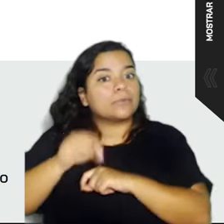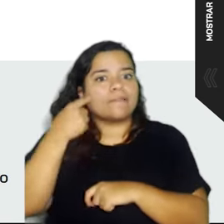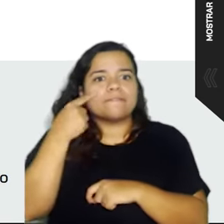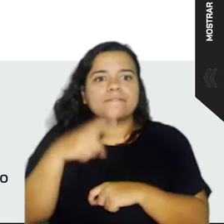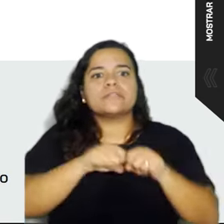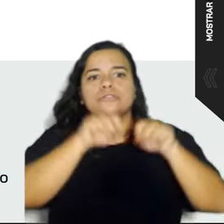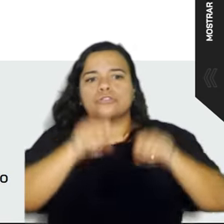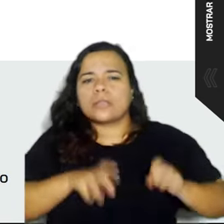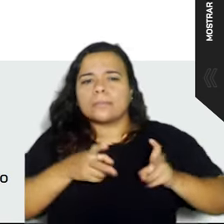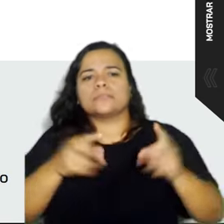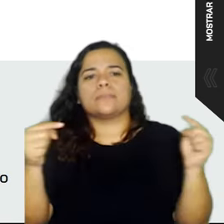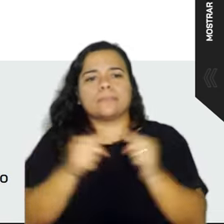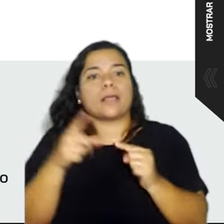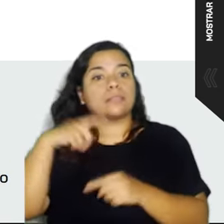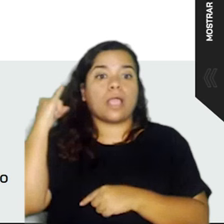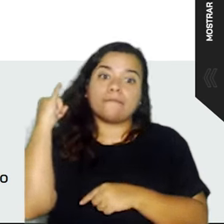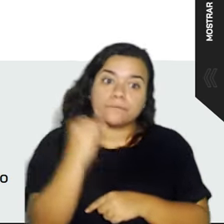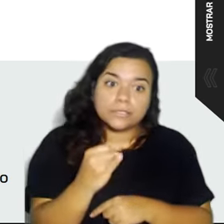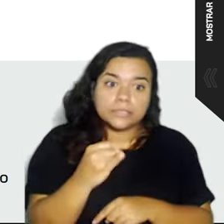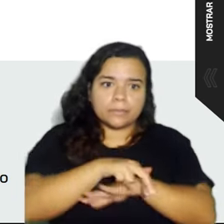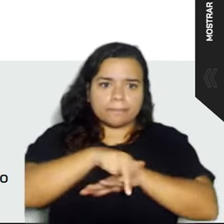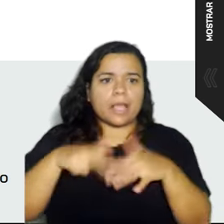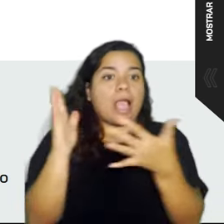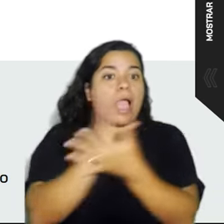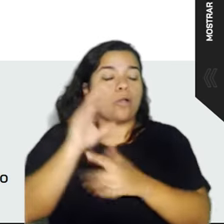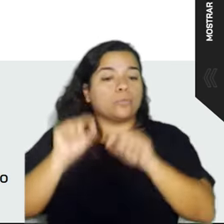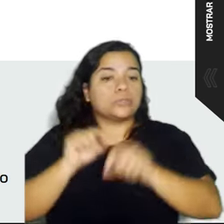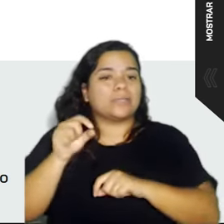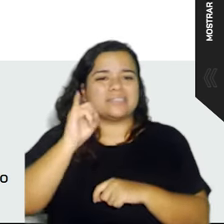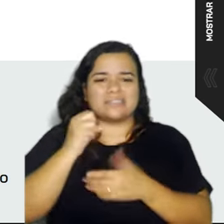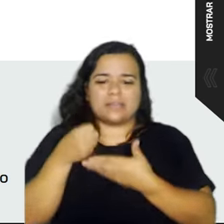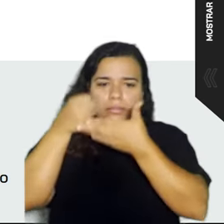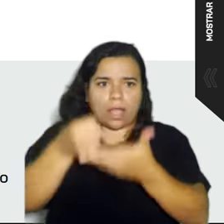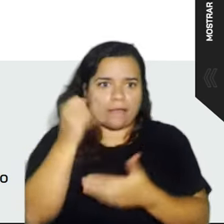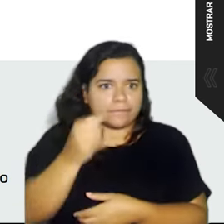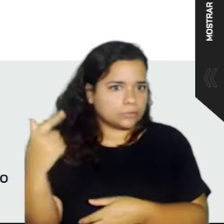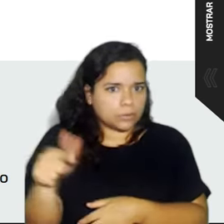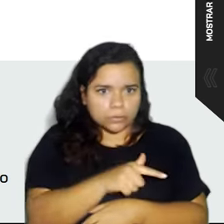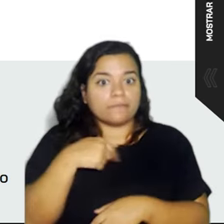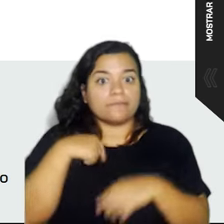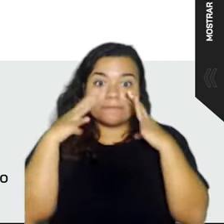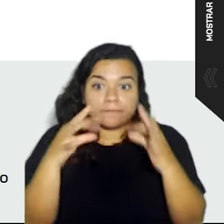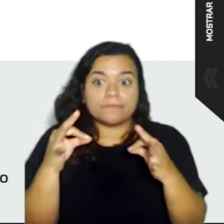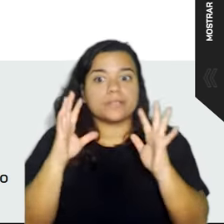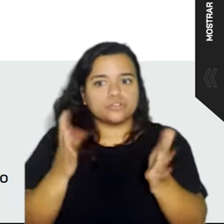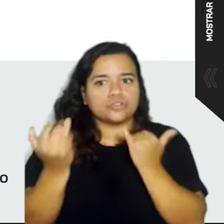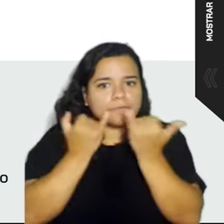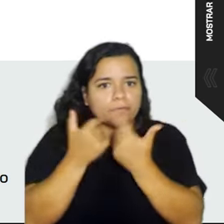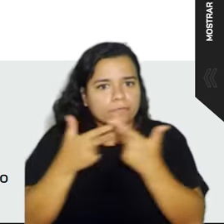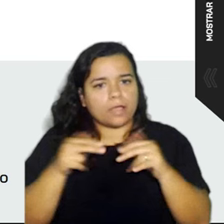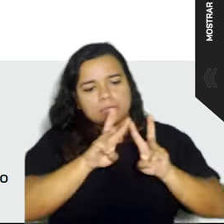o sistema ele traz esse aviso algumas vezes quando ele não trouxer sinal que você já deu as autorizações e as